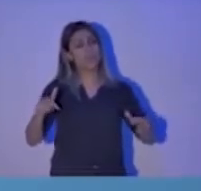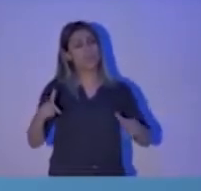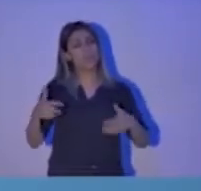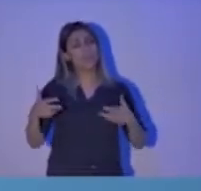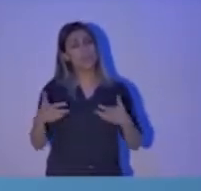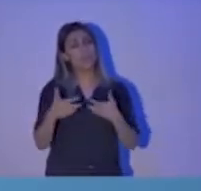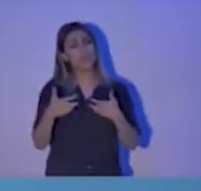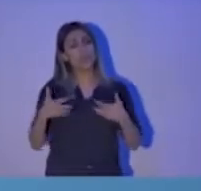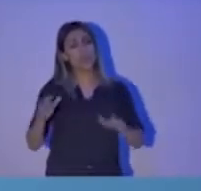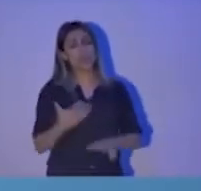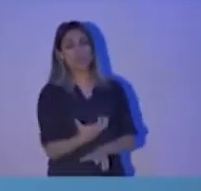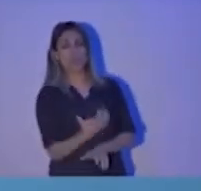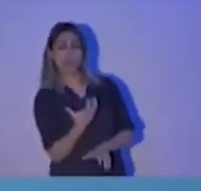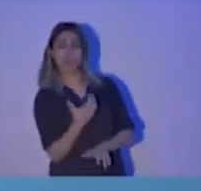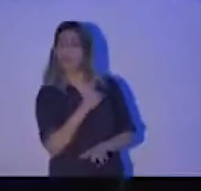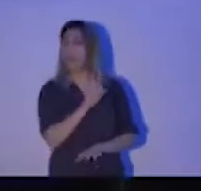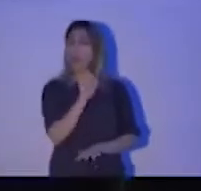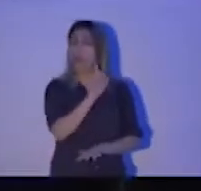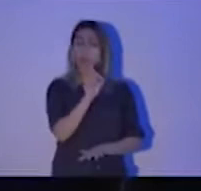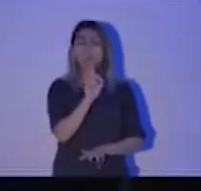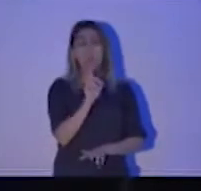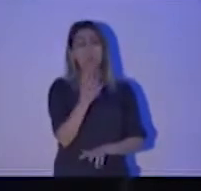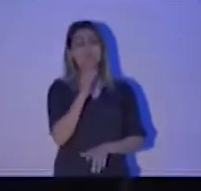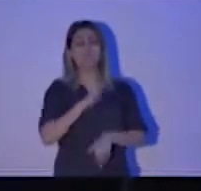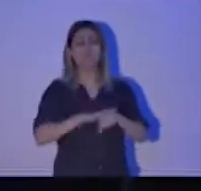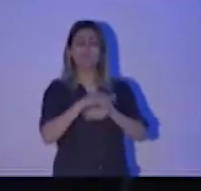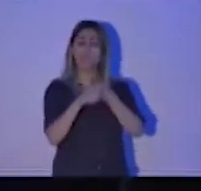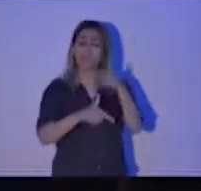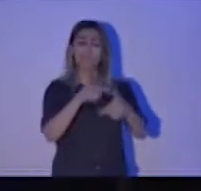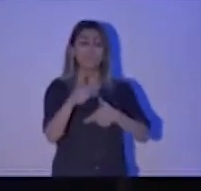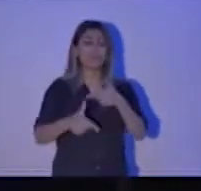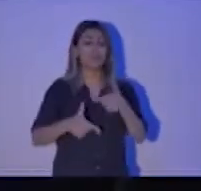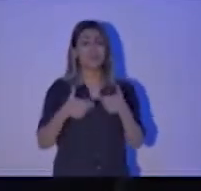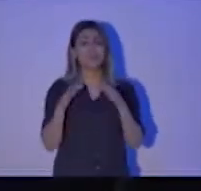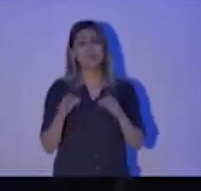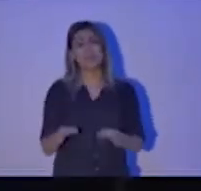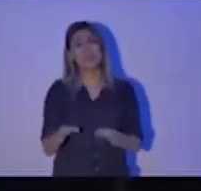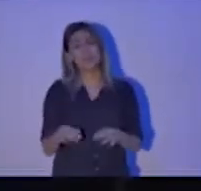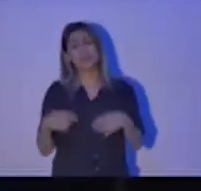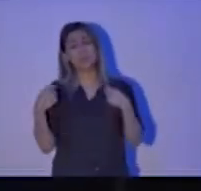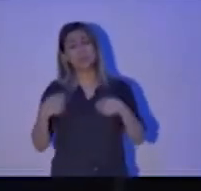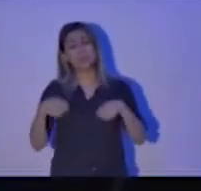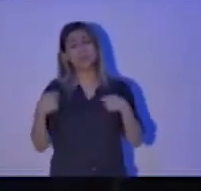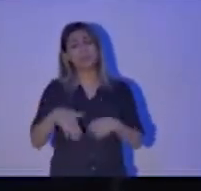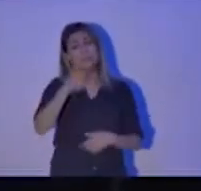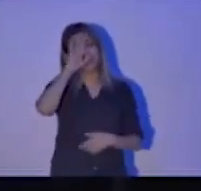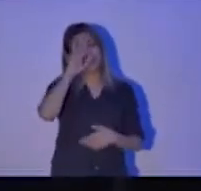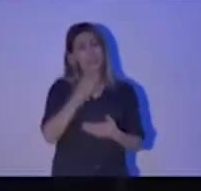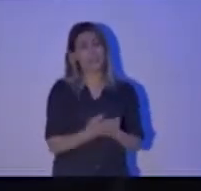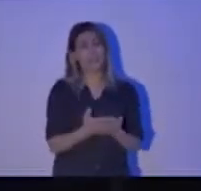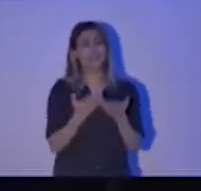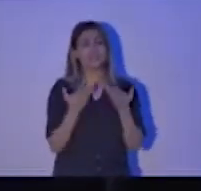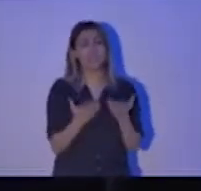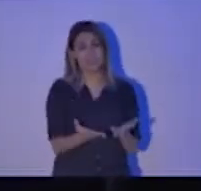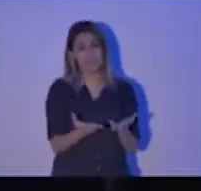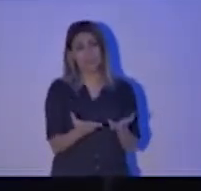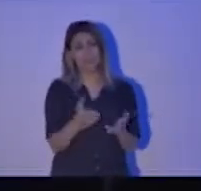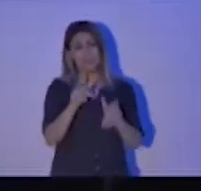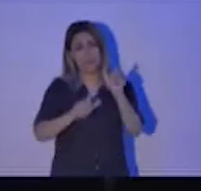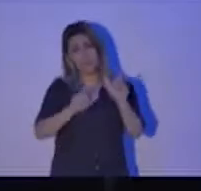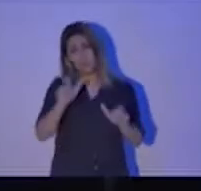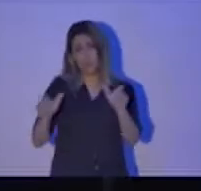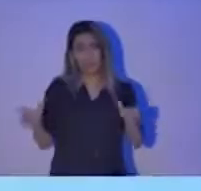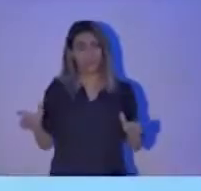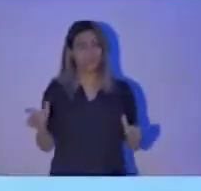também. Deputado, eu só queria te perguntar... Obrigado. Sobre tramitação. Então,